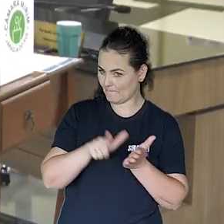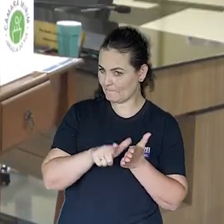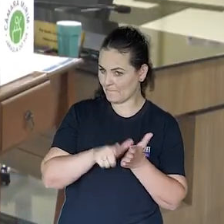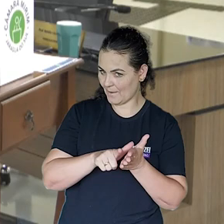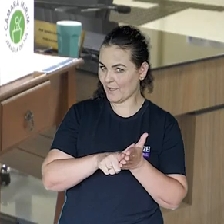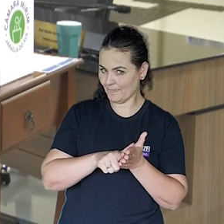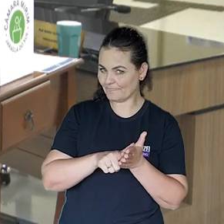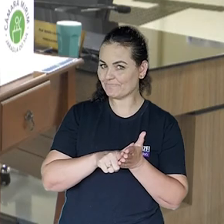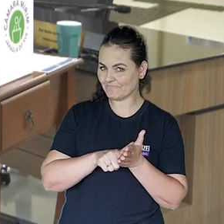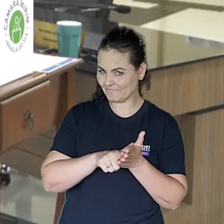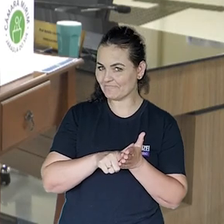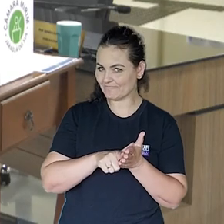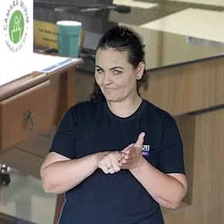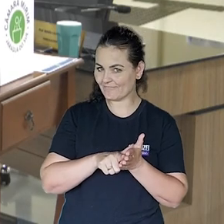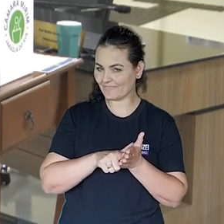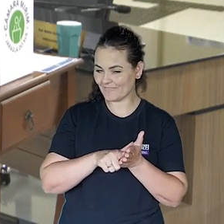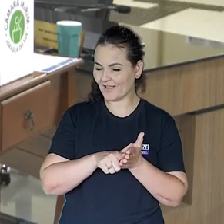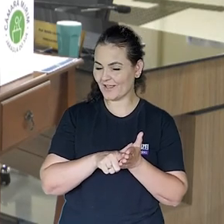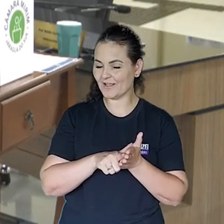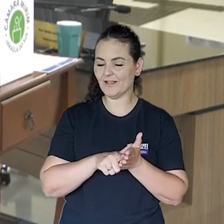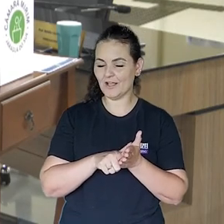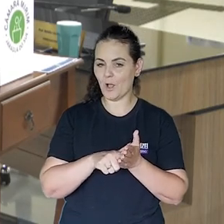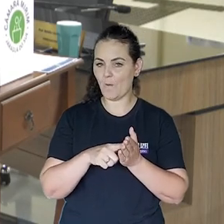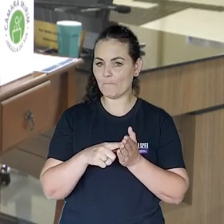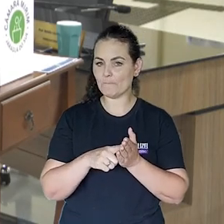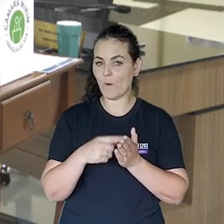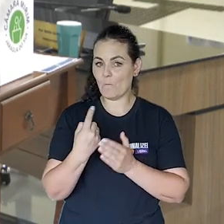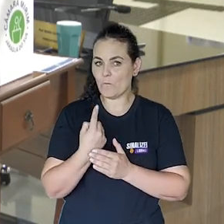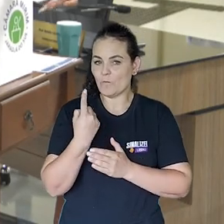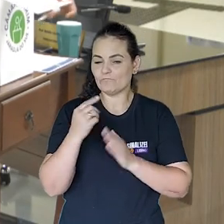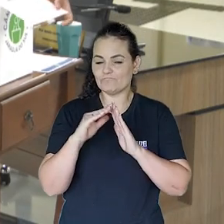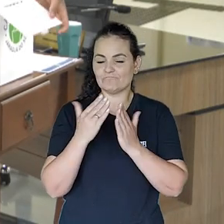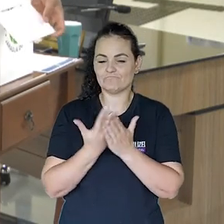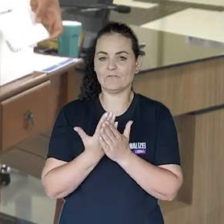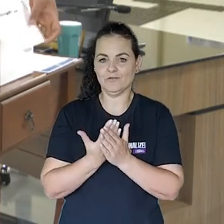vaga da escola municipal vai para...